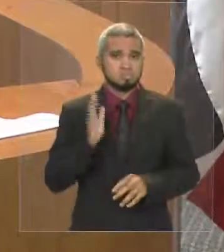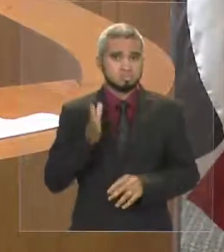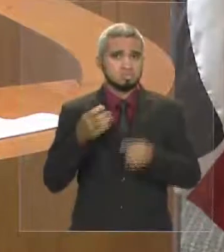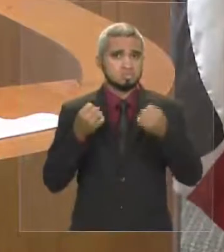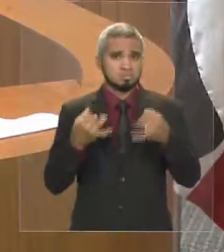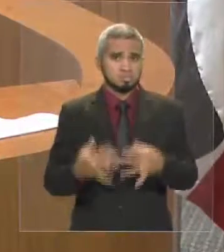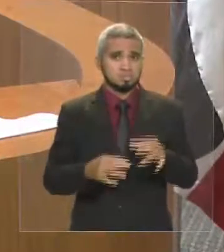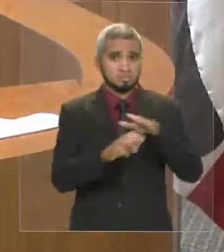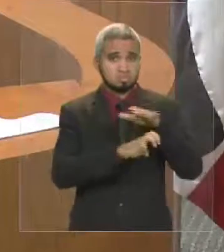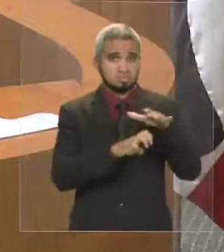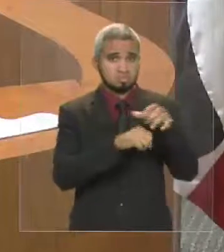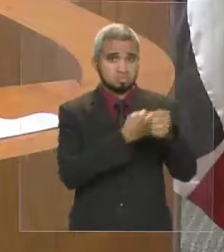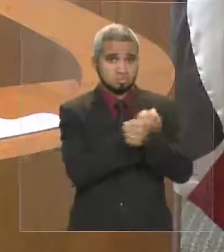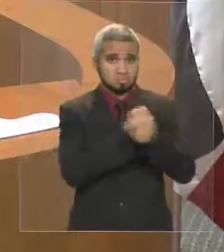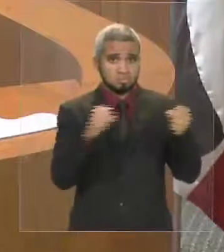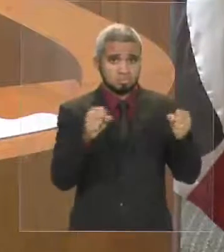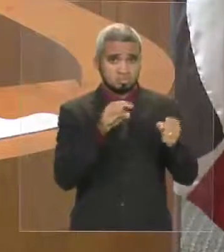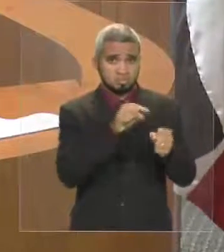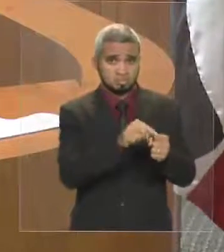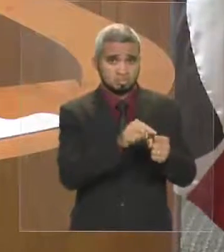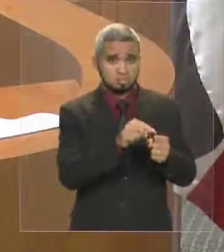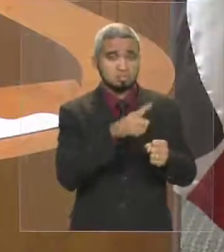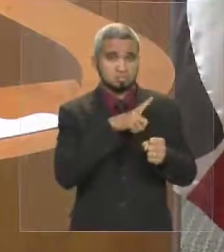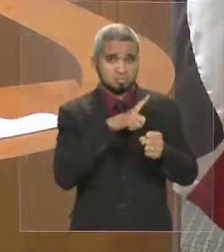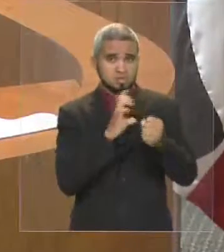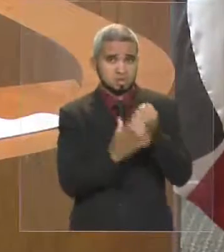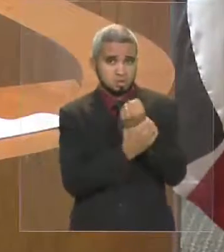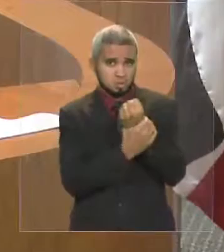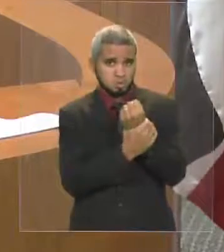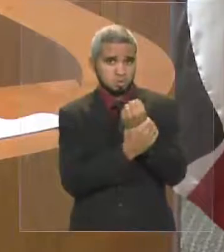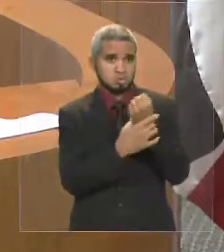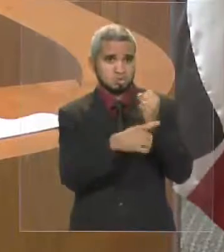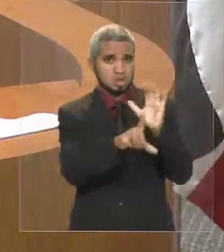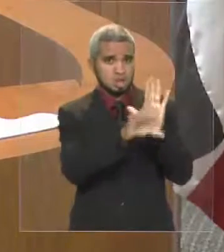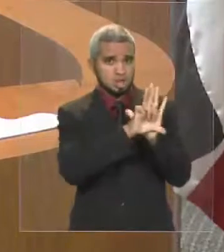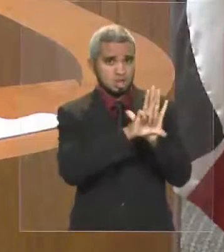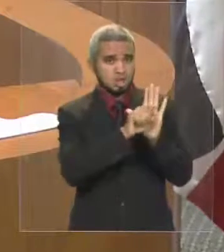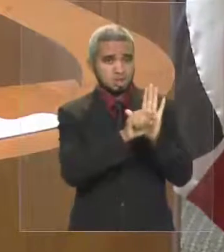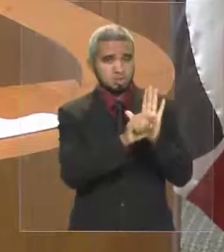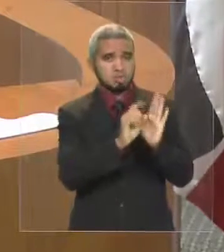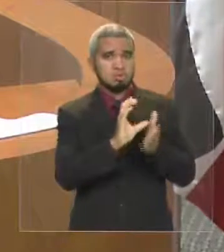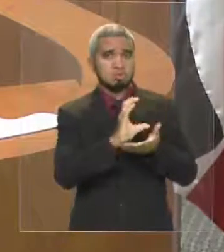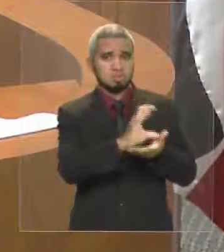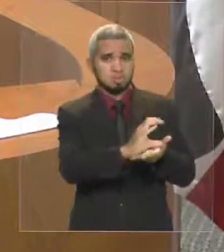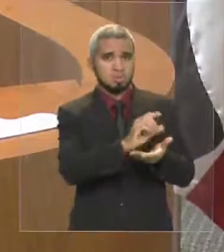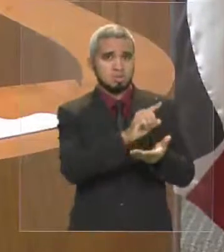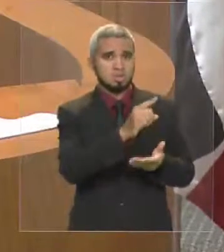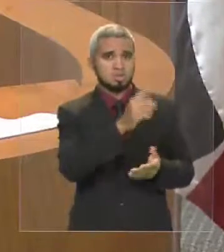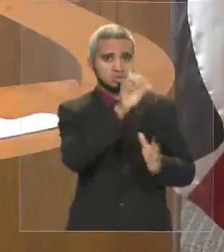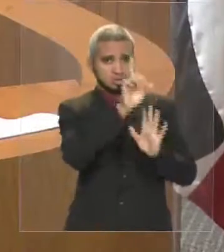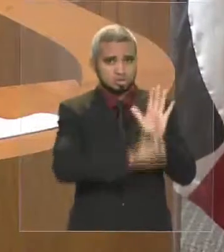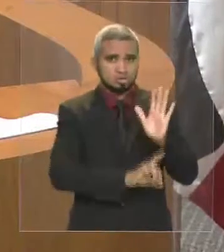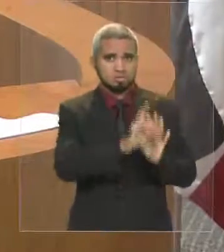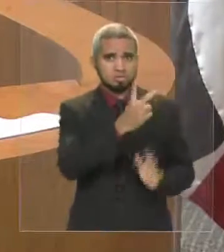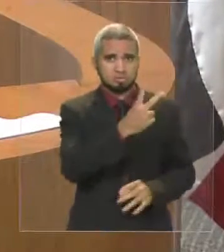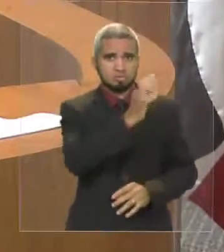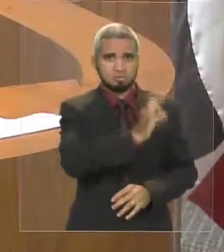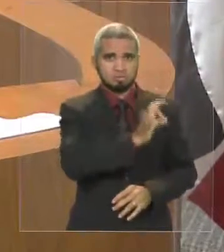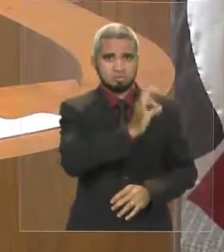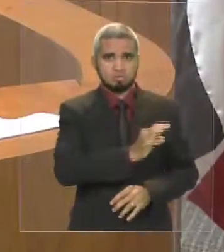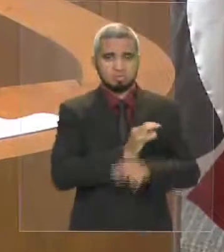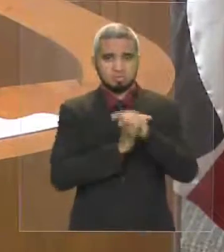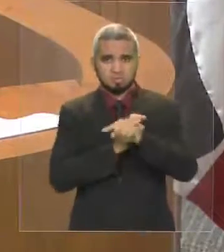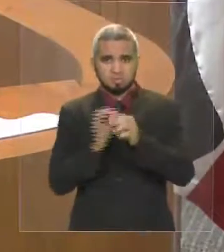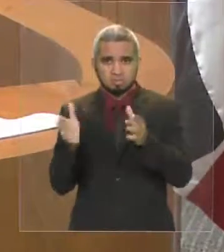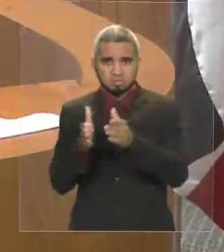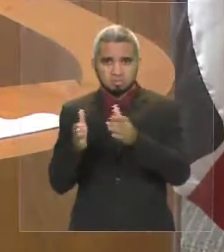grande comerciante, a segurança jurídica de ter uma lei estabelecendo que ele tem direito aos 2%. Para o pequeno